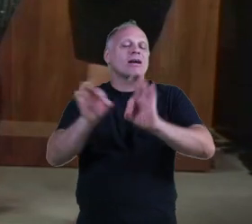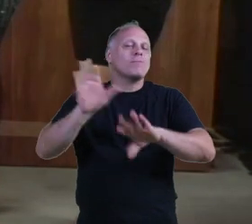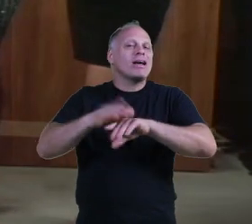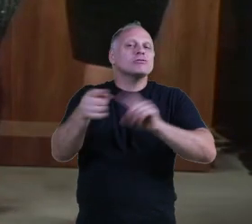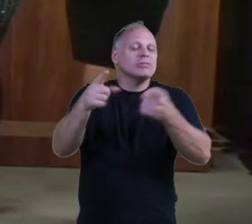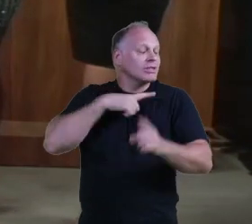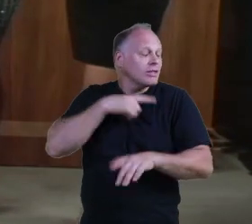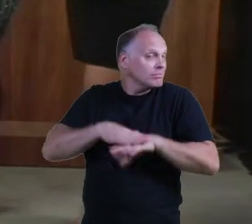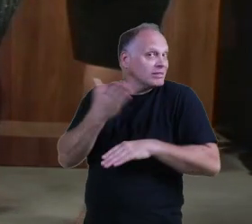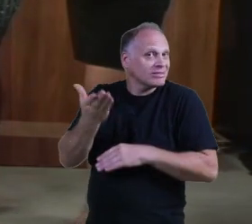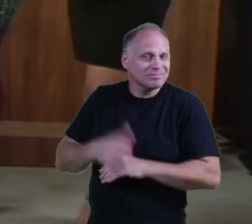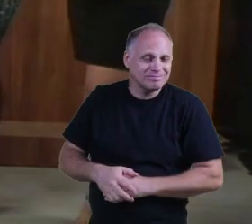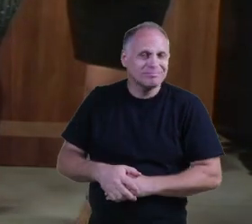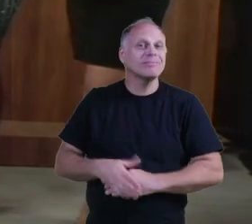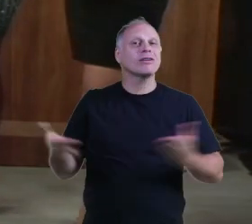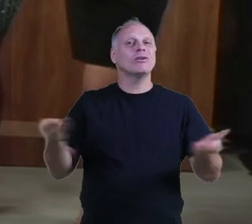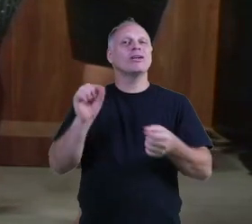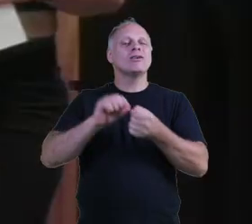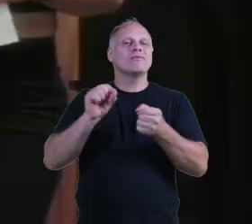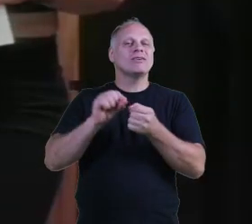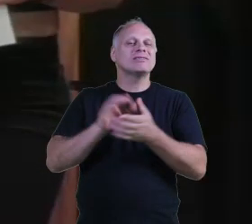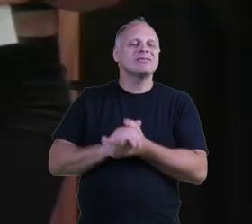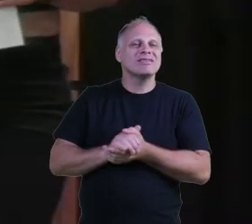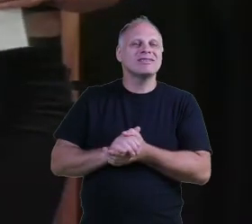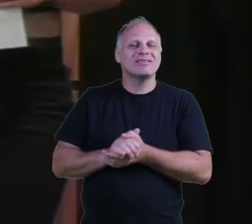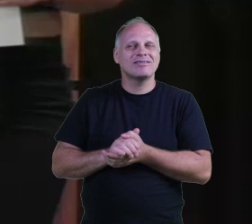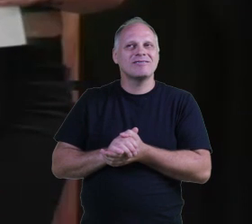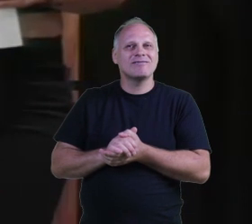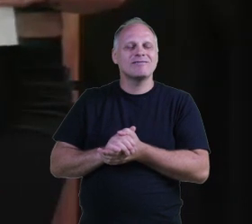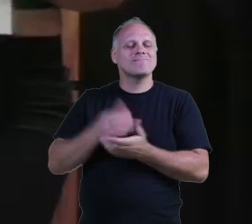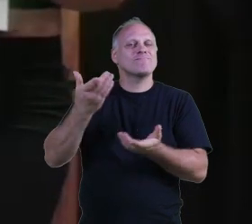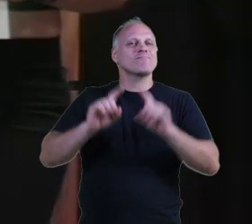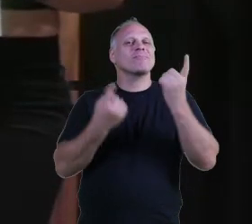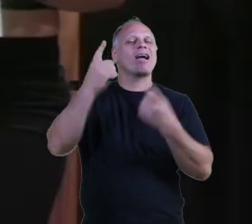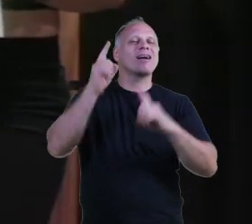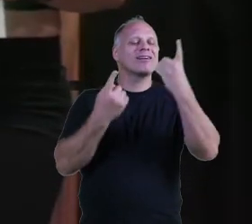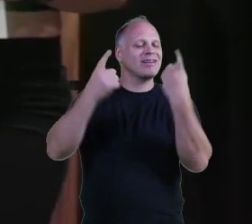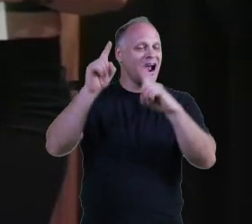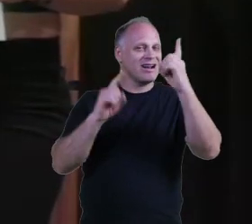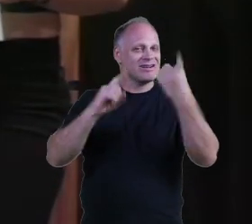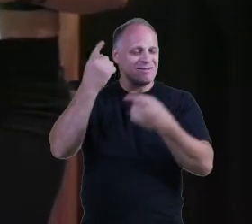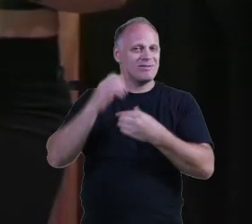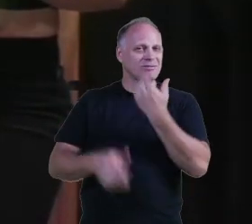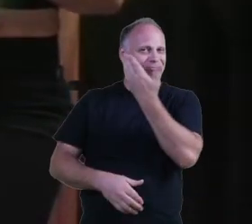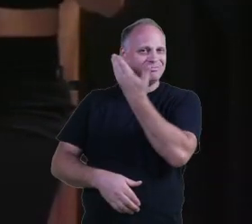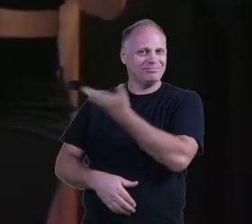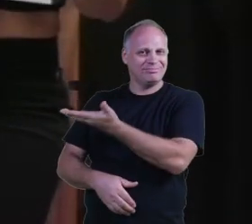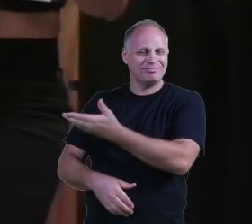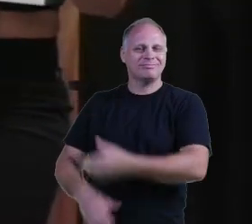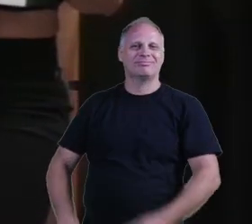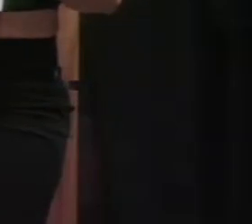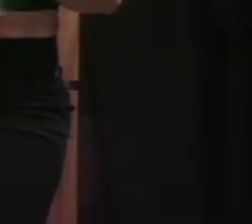início de um novo projeto para Novo Hamburgo, sim, né? Sim, é o start aí para um novo projeto de samba aqui para nossa região. O que mais